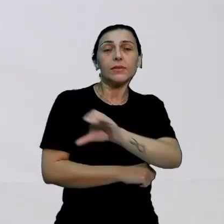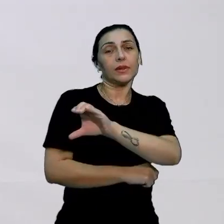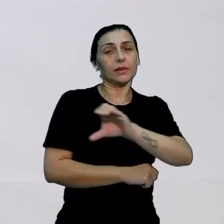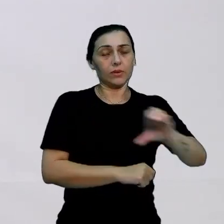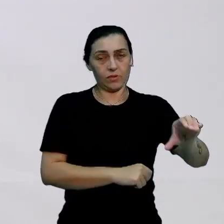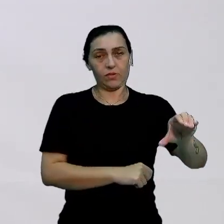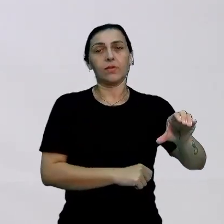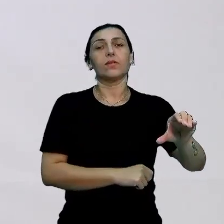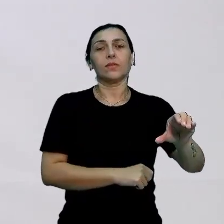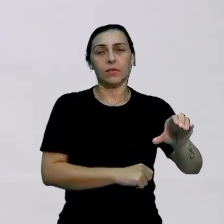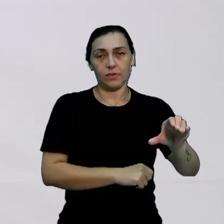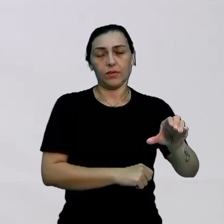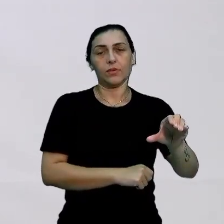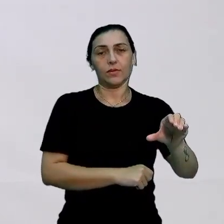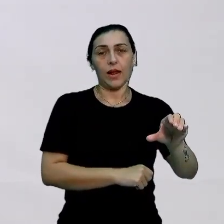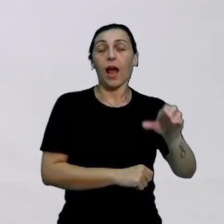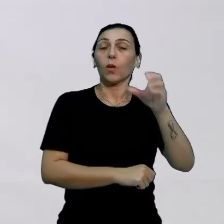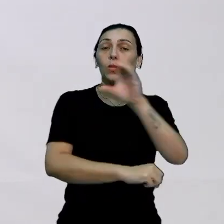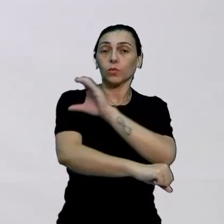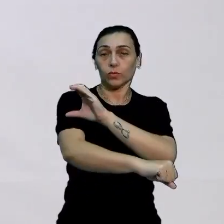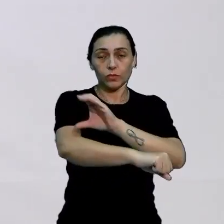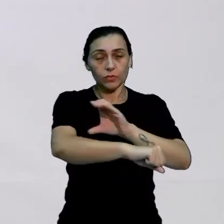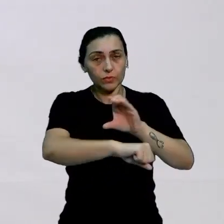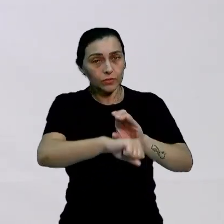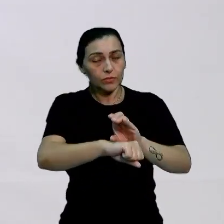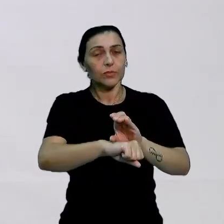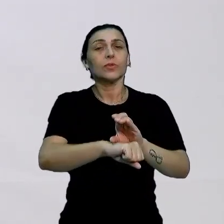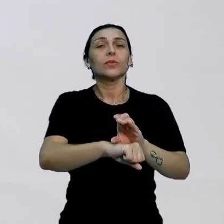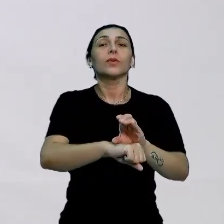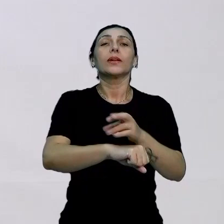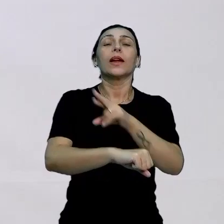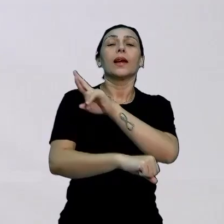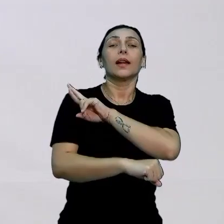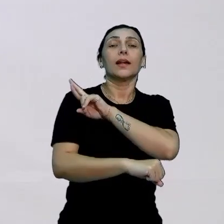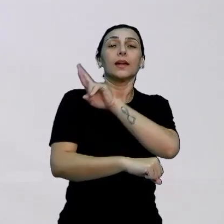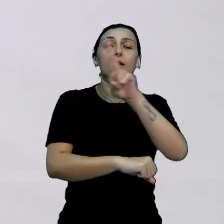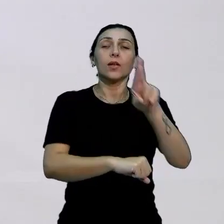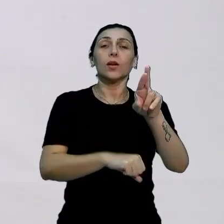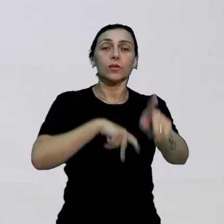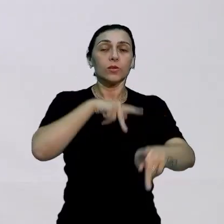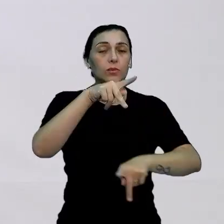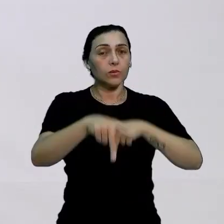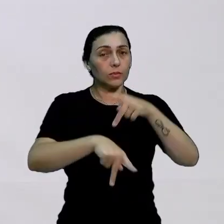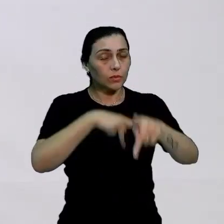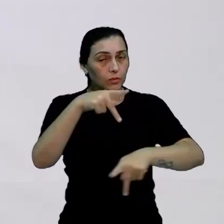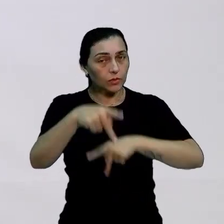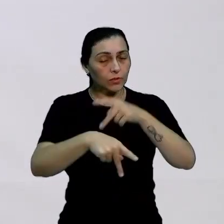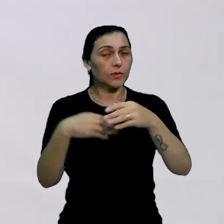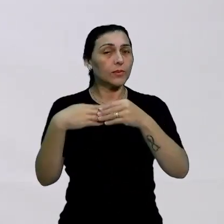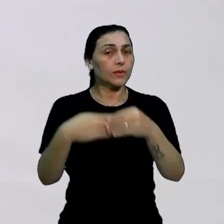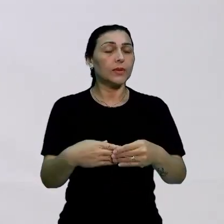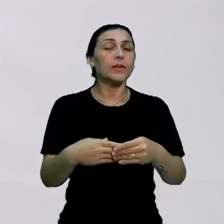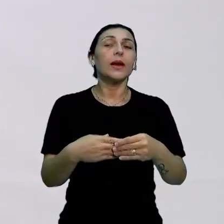forma, desconsiderada a questão cultural, a questão religiosa desses povos, e tratam